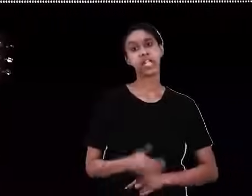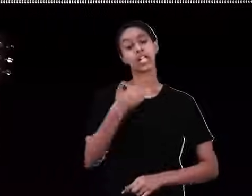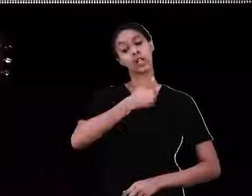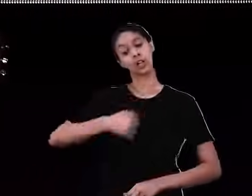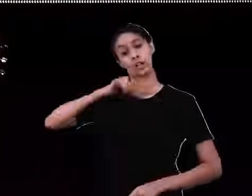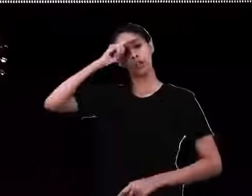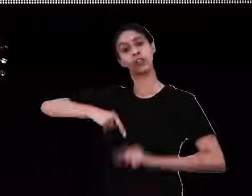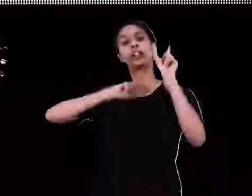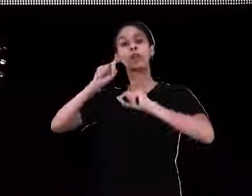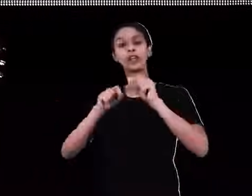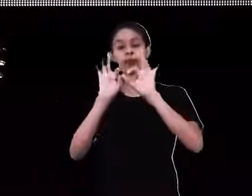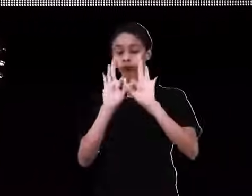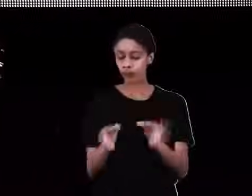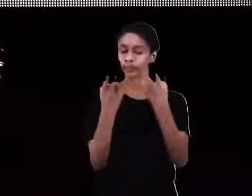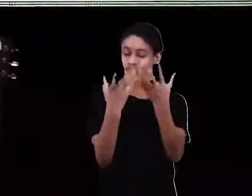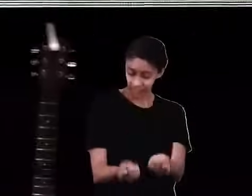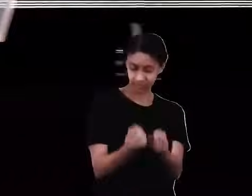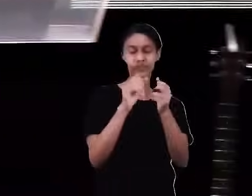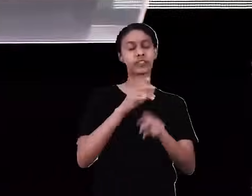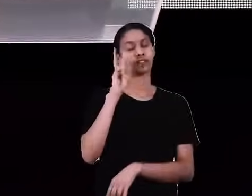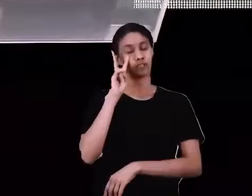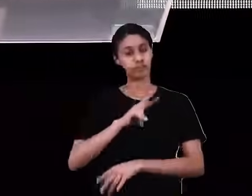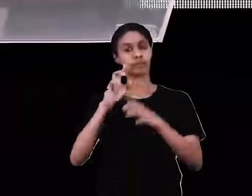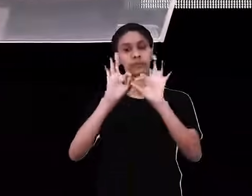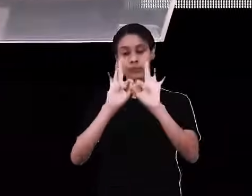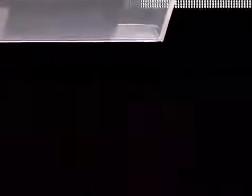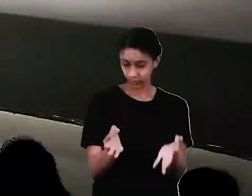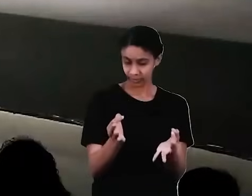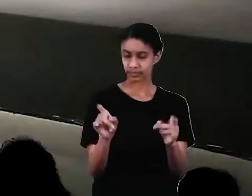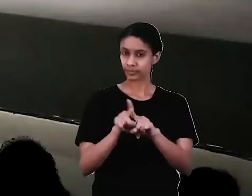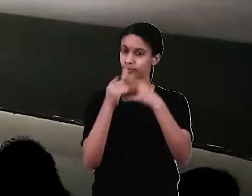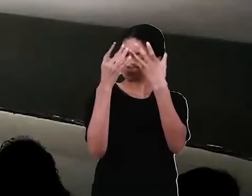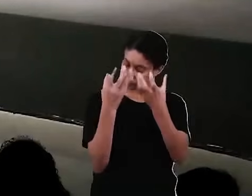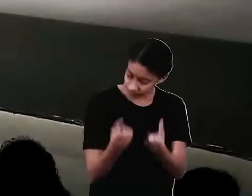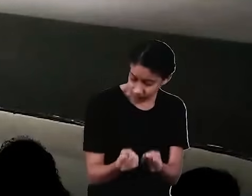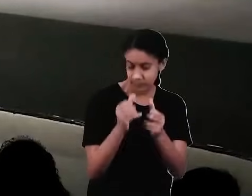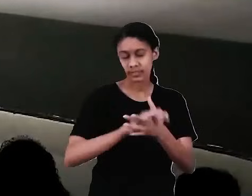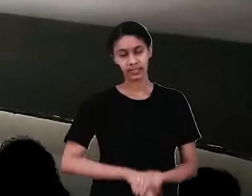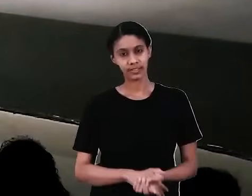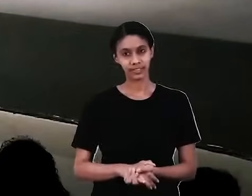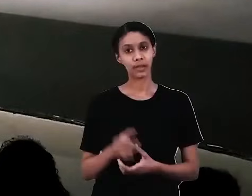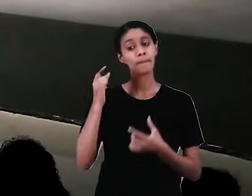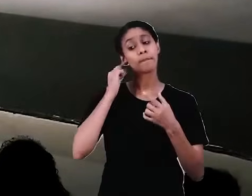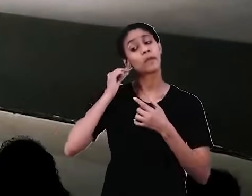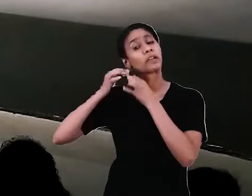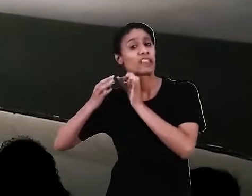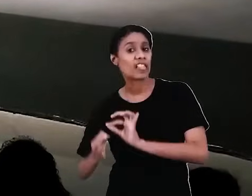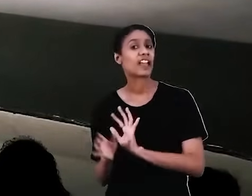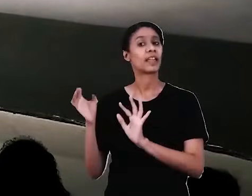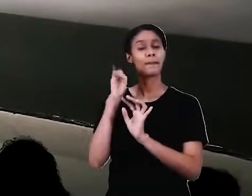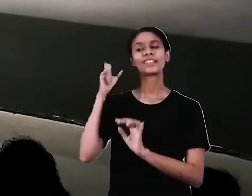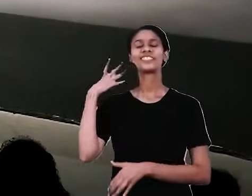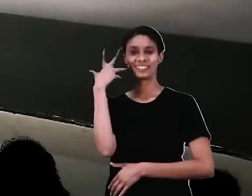Governar é sobre humildade e submissão. Fala comigo, humildade e submissão. Não liga pro meu brinco que ele tá caindo não, mas tem nada não,